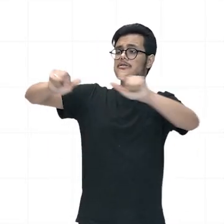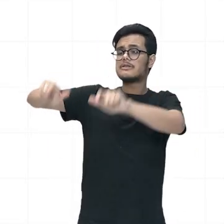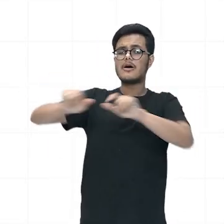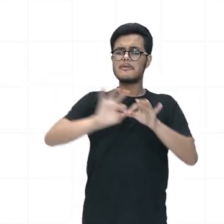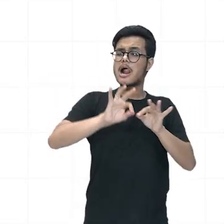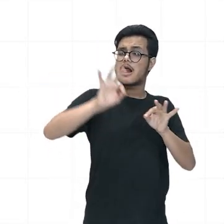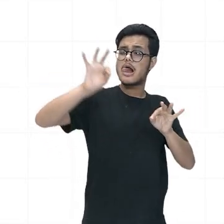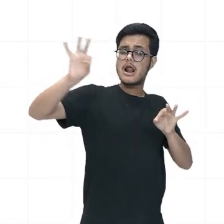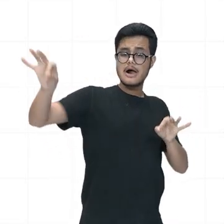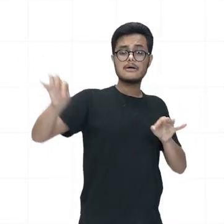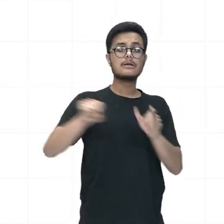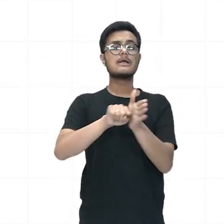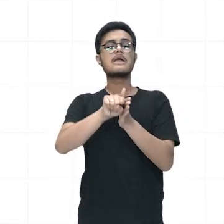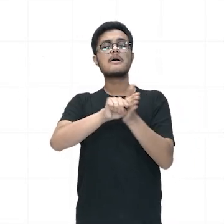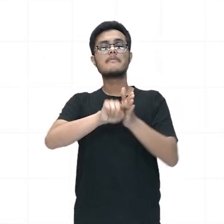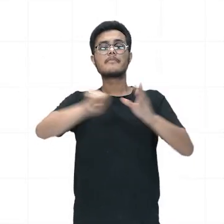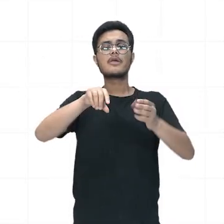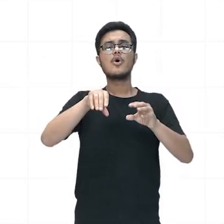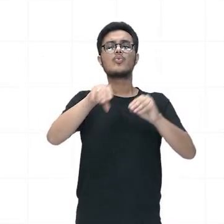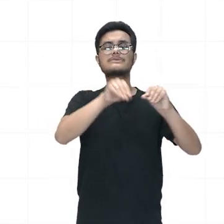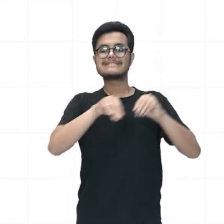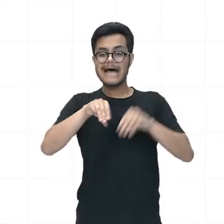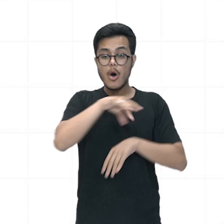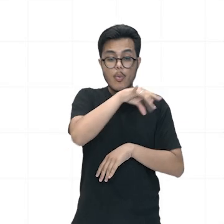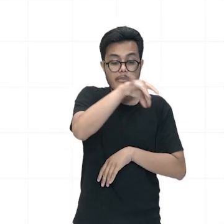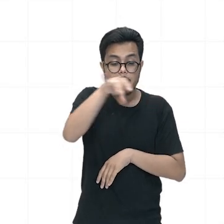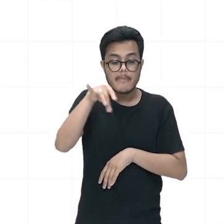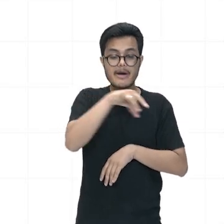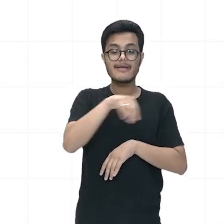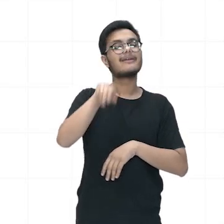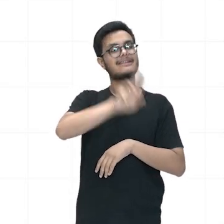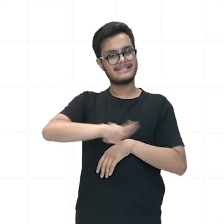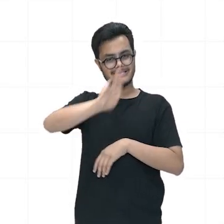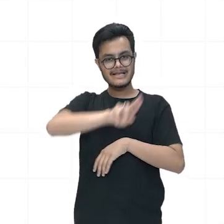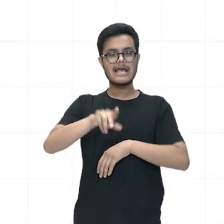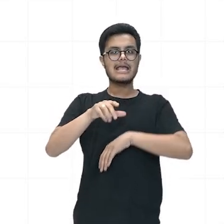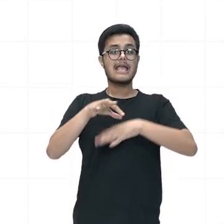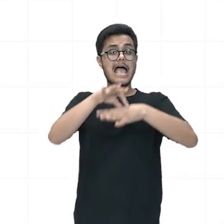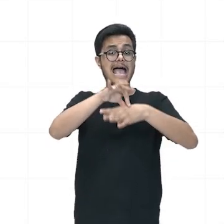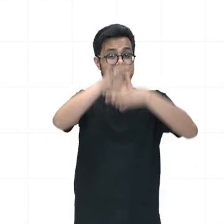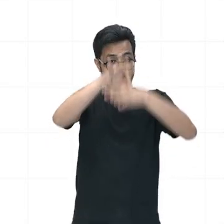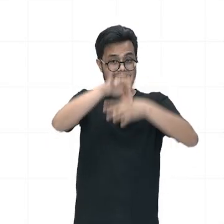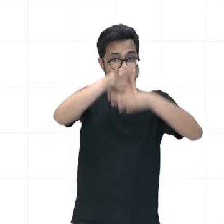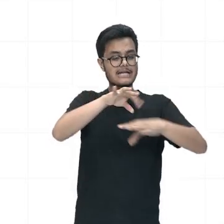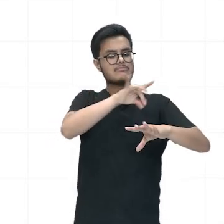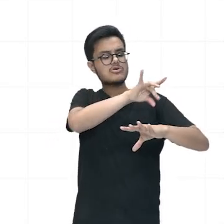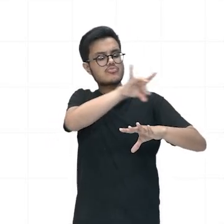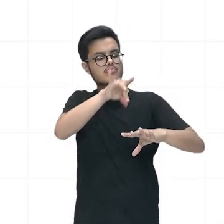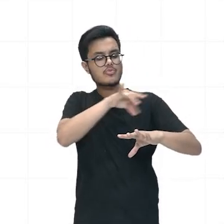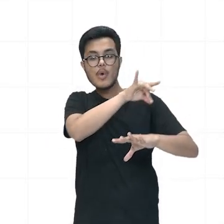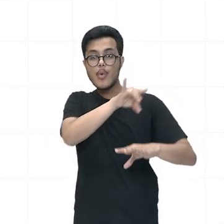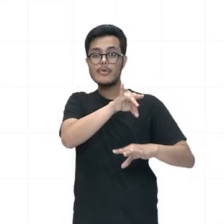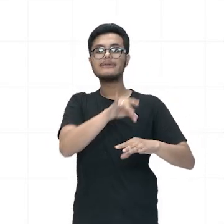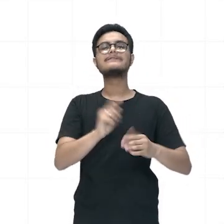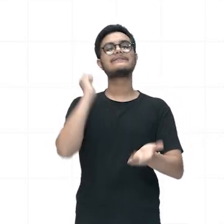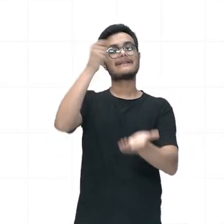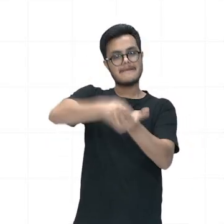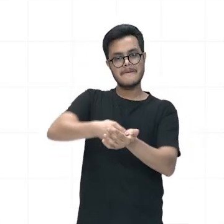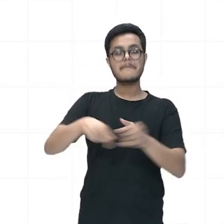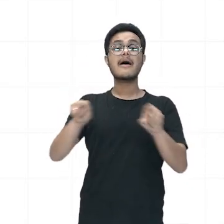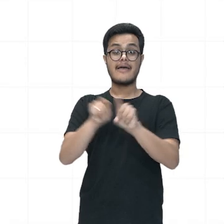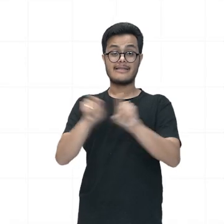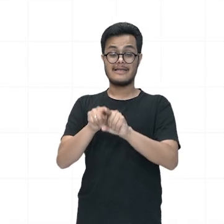lugares distantes. Eles também pesquisaram o sal, que era usado para conservar alimentos e como meio, então,